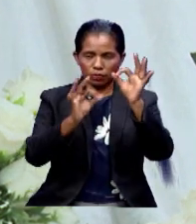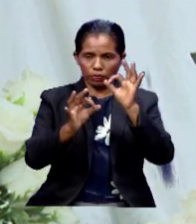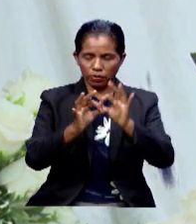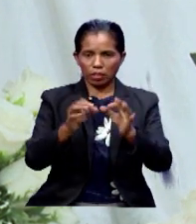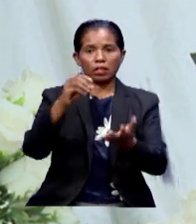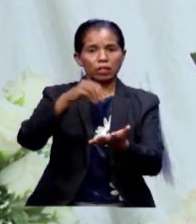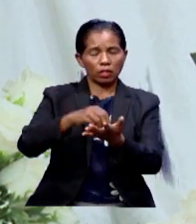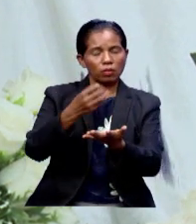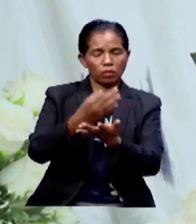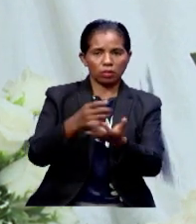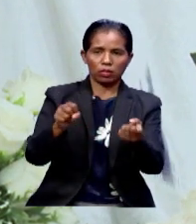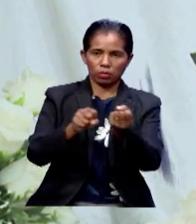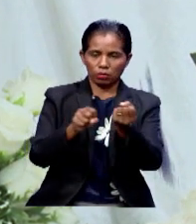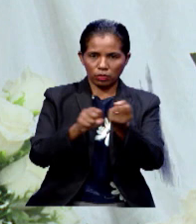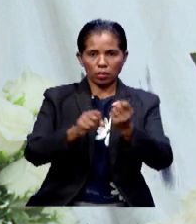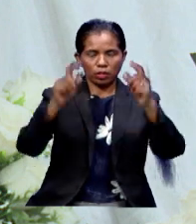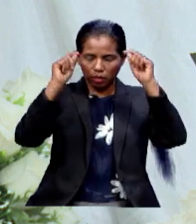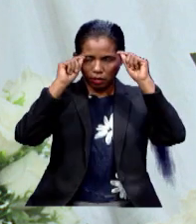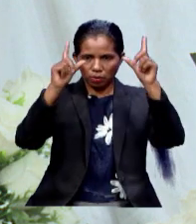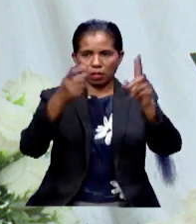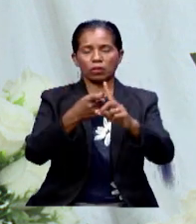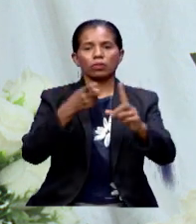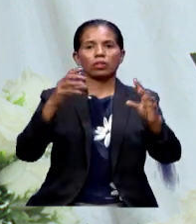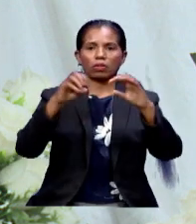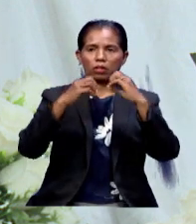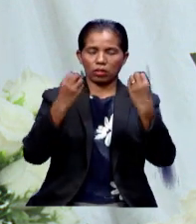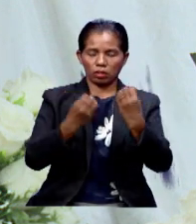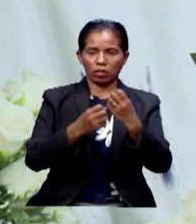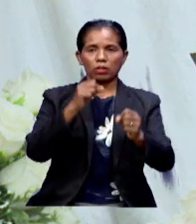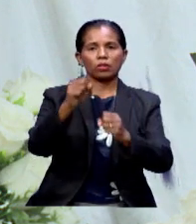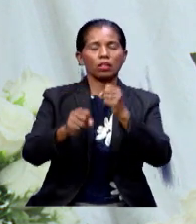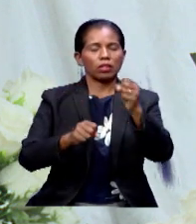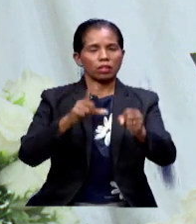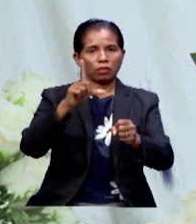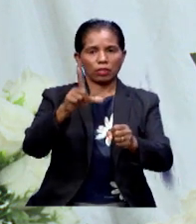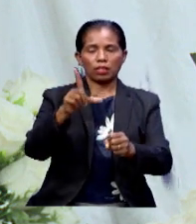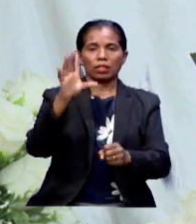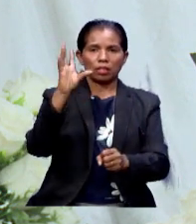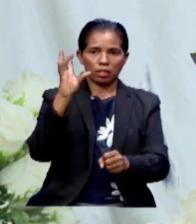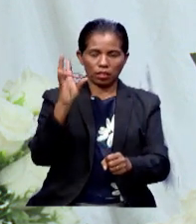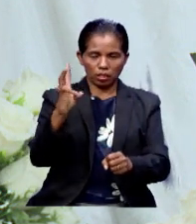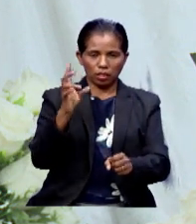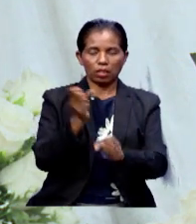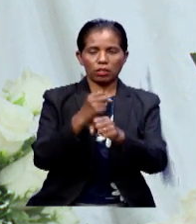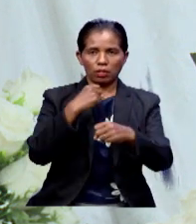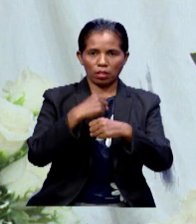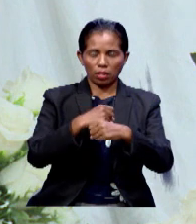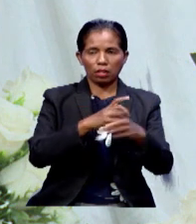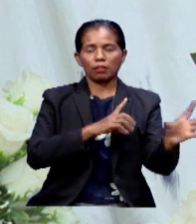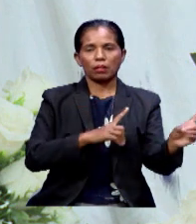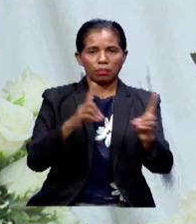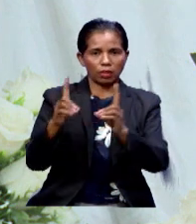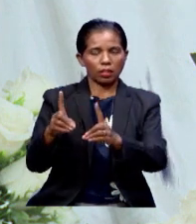ba suporta Timor-Leste li husi organização sociedade civil hitu atu realiza intervenção